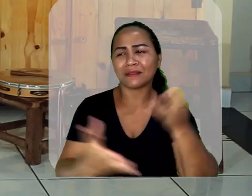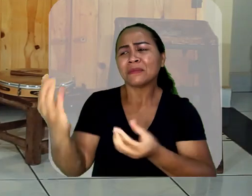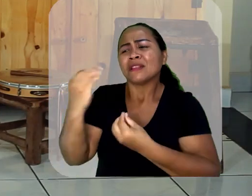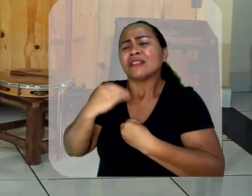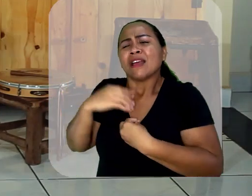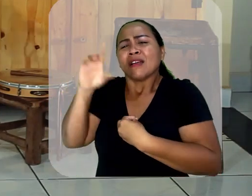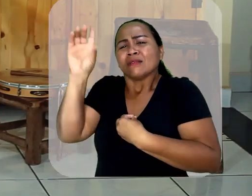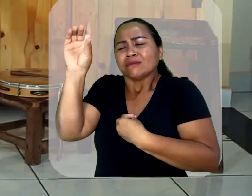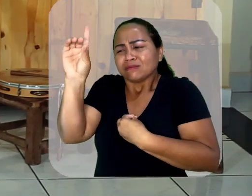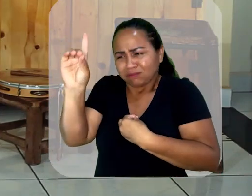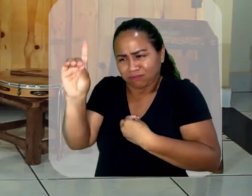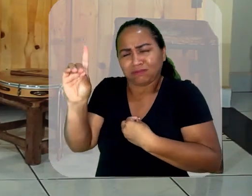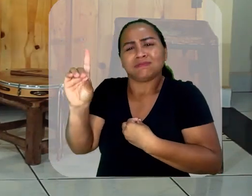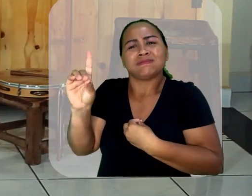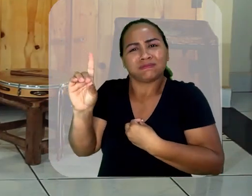natureza